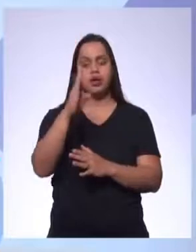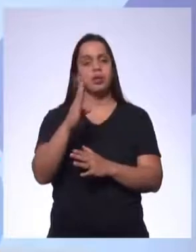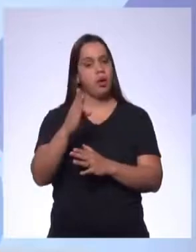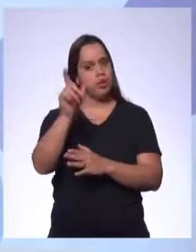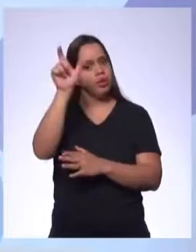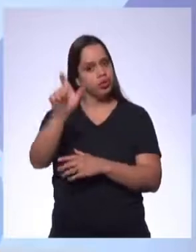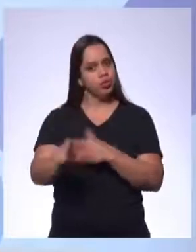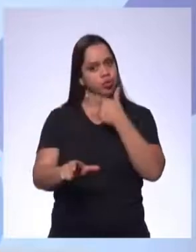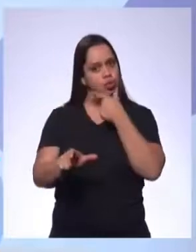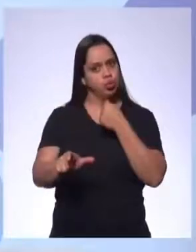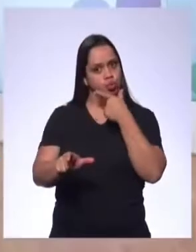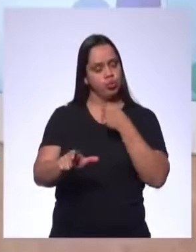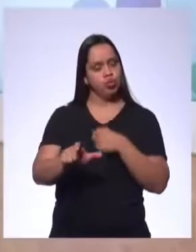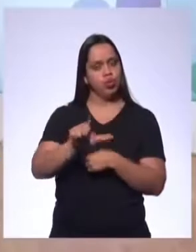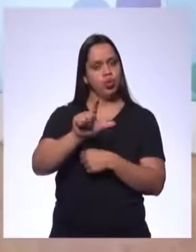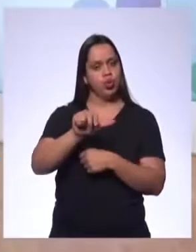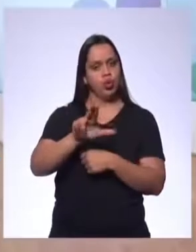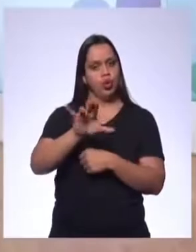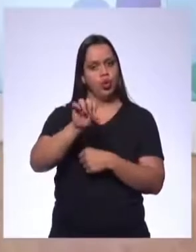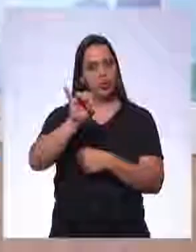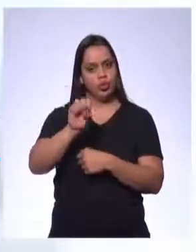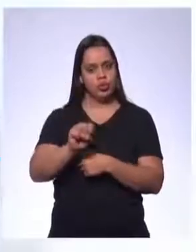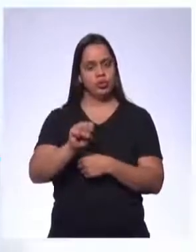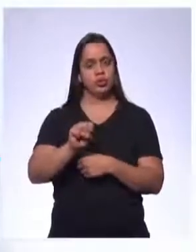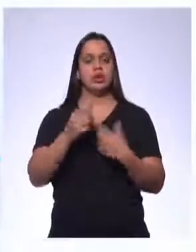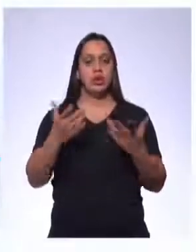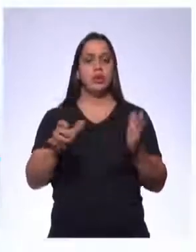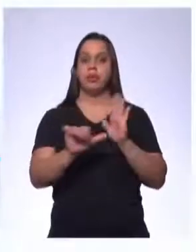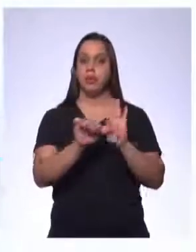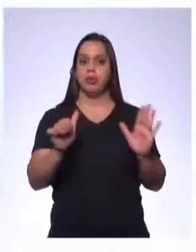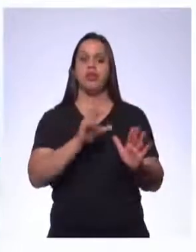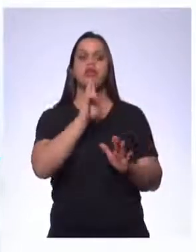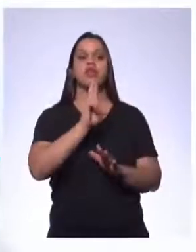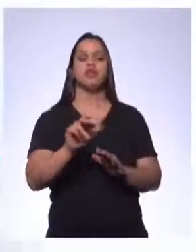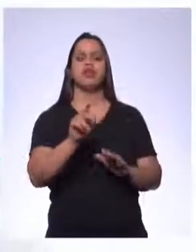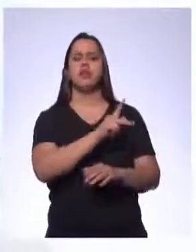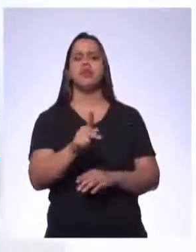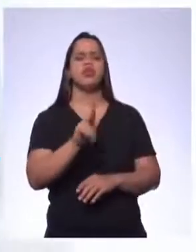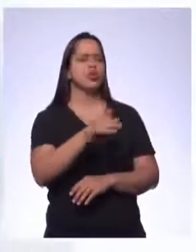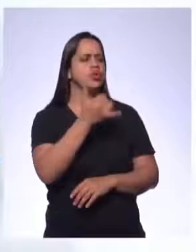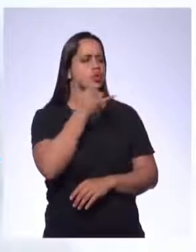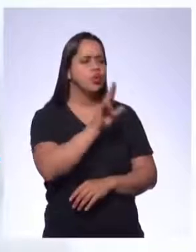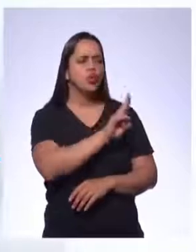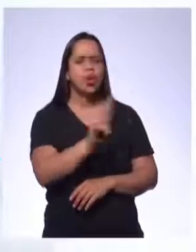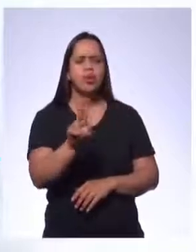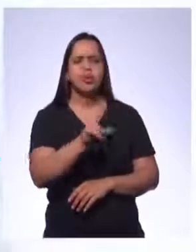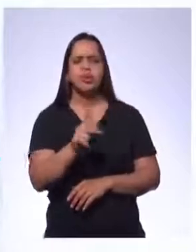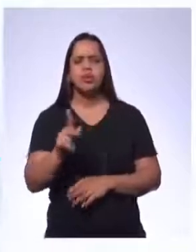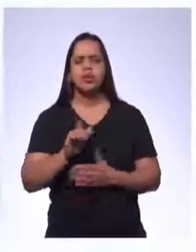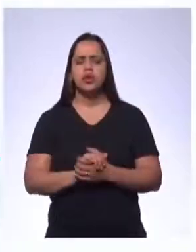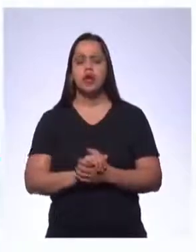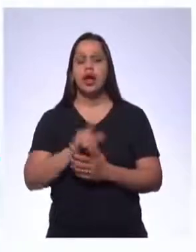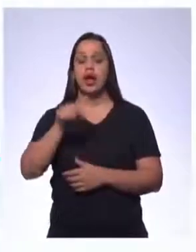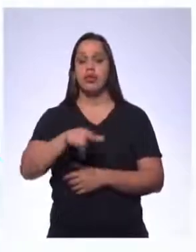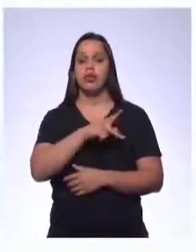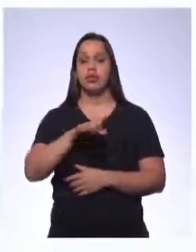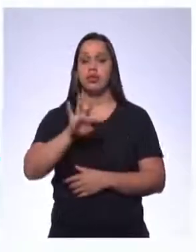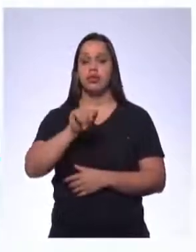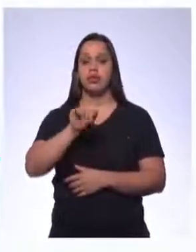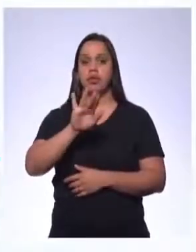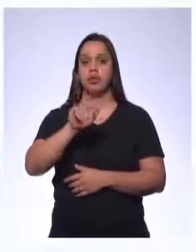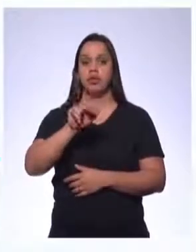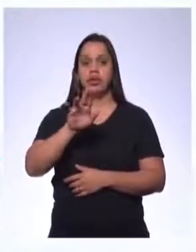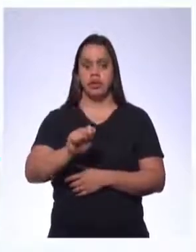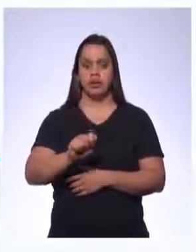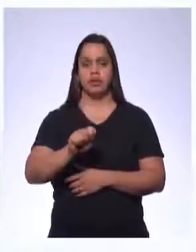né? Perfeito. Pessoal, então assim, primeiro eu vou responder à professora, desculpa, qual que é o nome da professora? Tá fácil aí? A professora Fabiana,